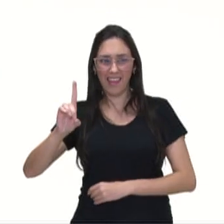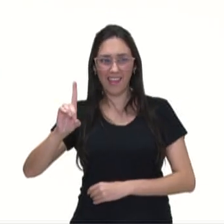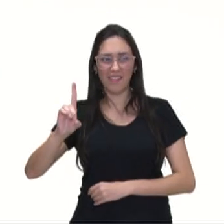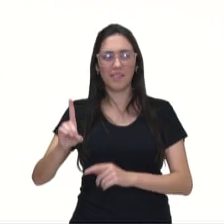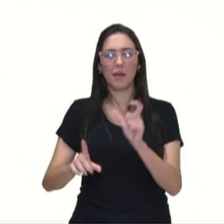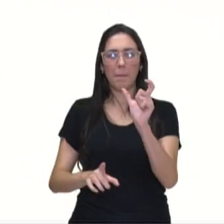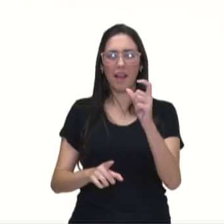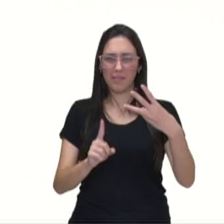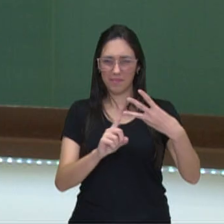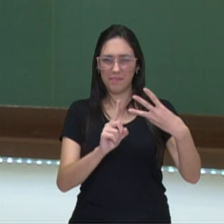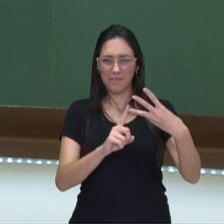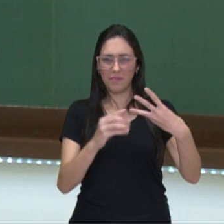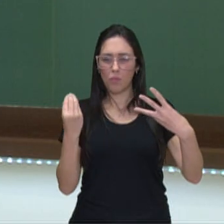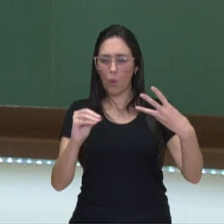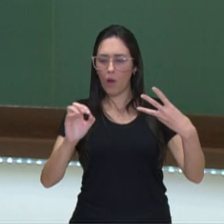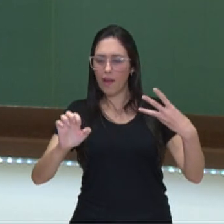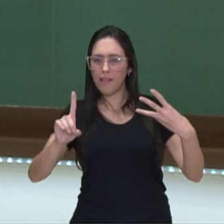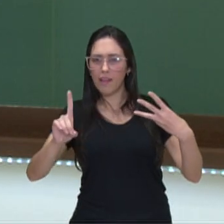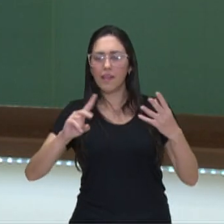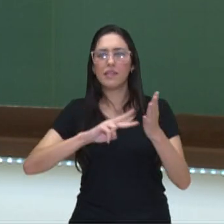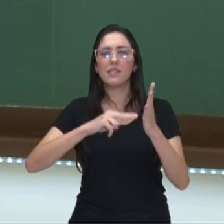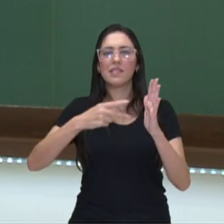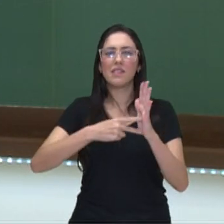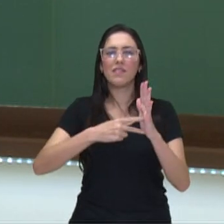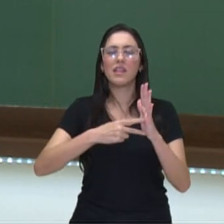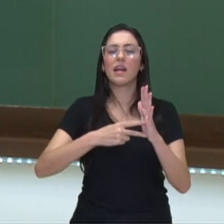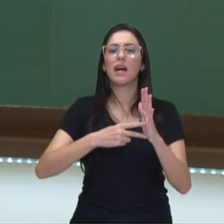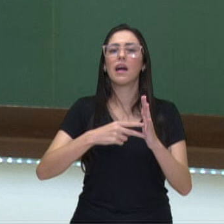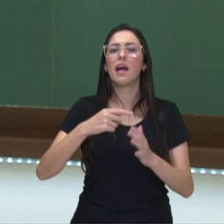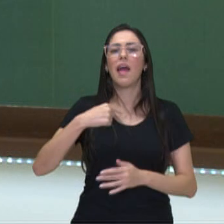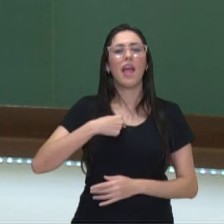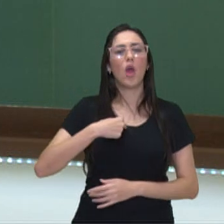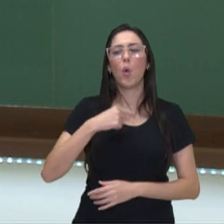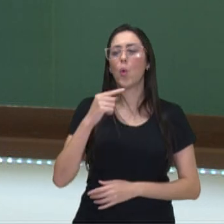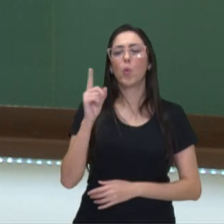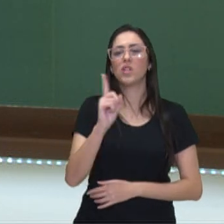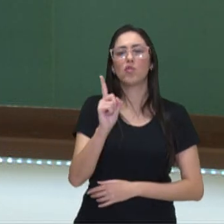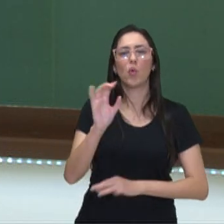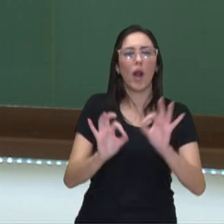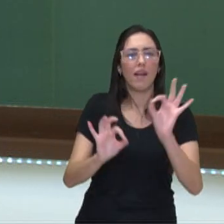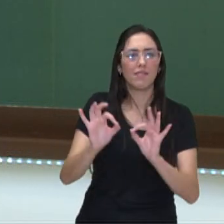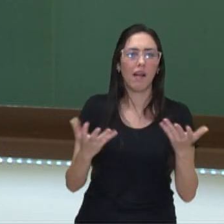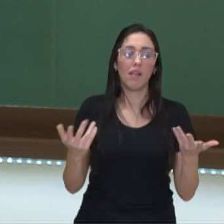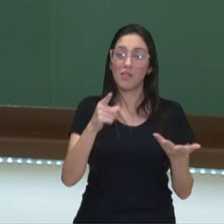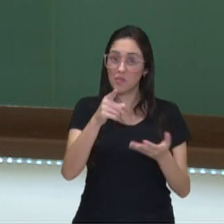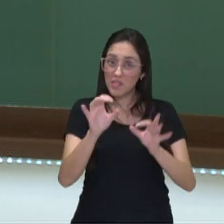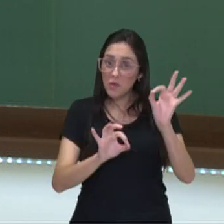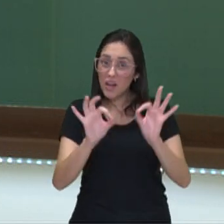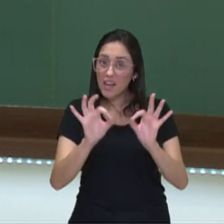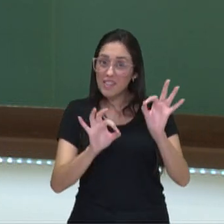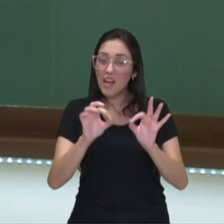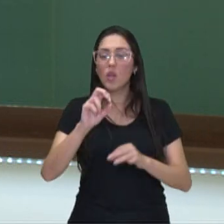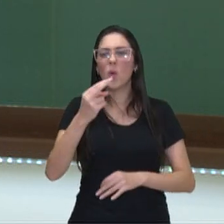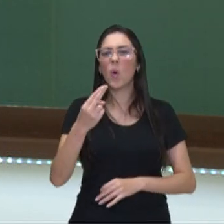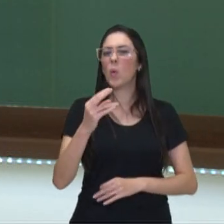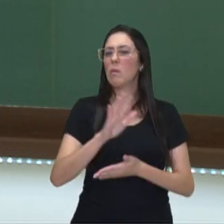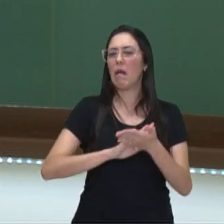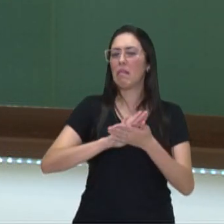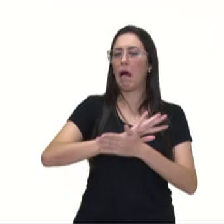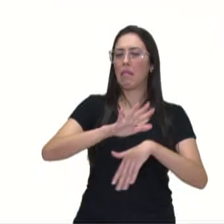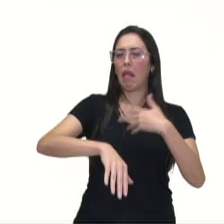disorganized. E aí, será que você é muito desorganizado ou é organized, organizado?